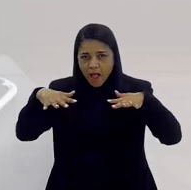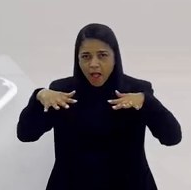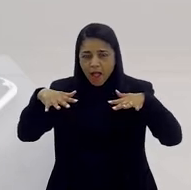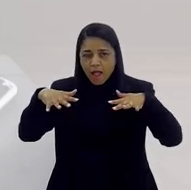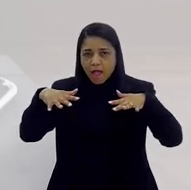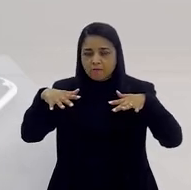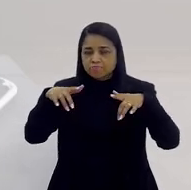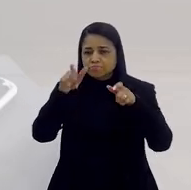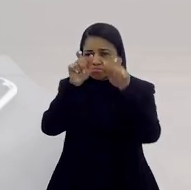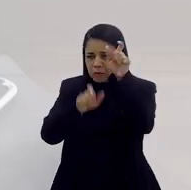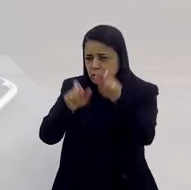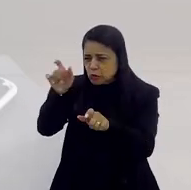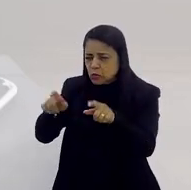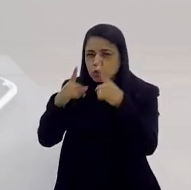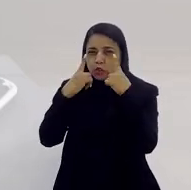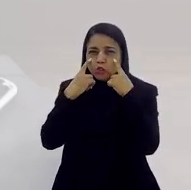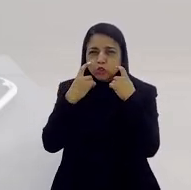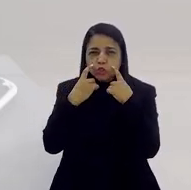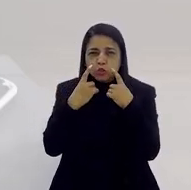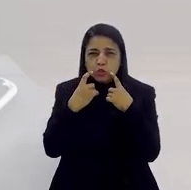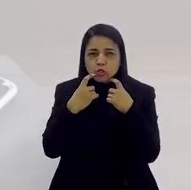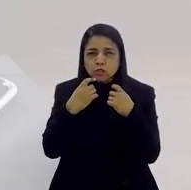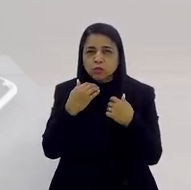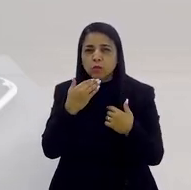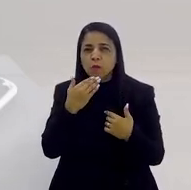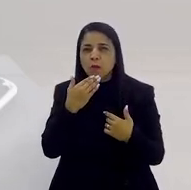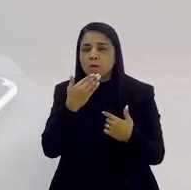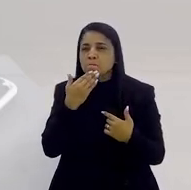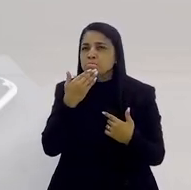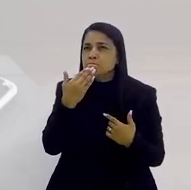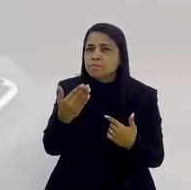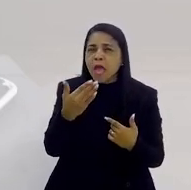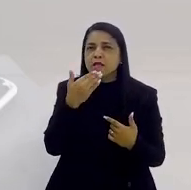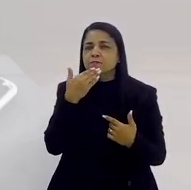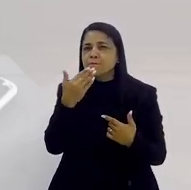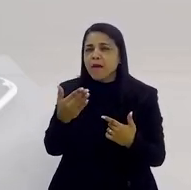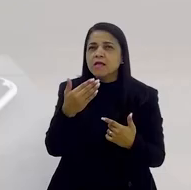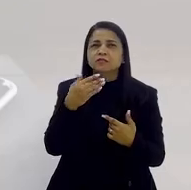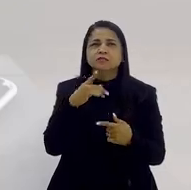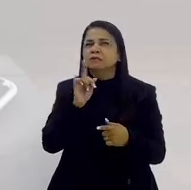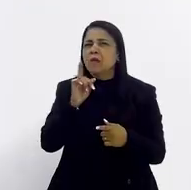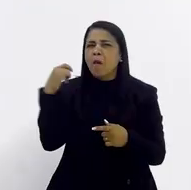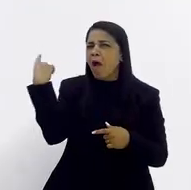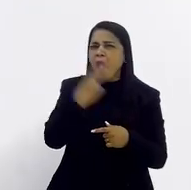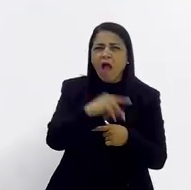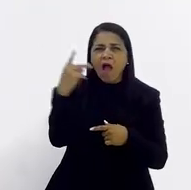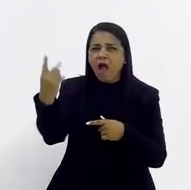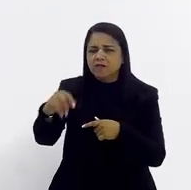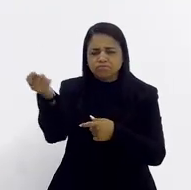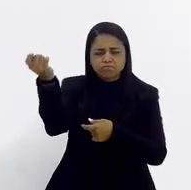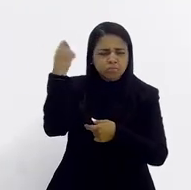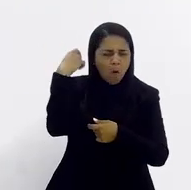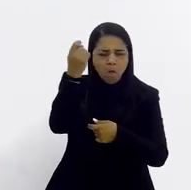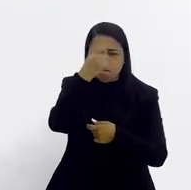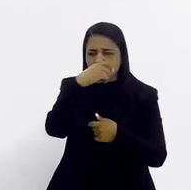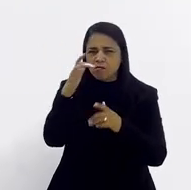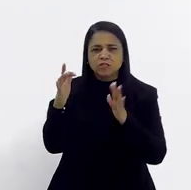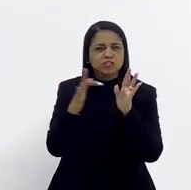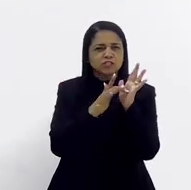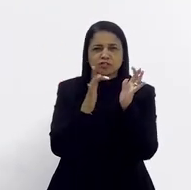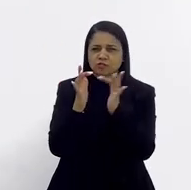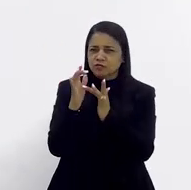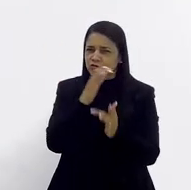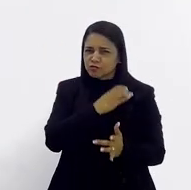as pessoas estão chorando as pessoas estão pedindo para não bater em Cristo já houve uma senhora que